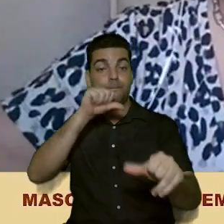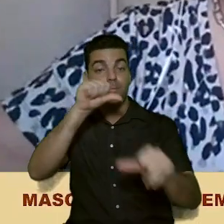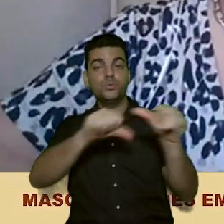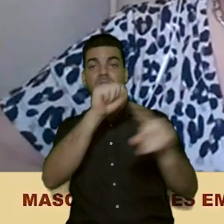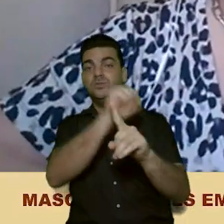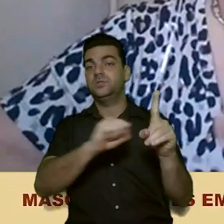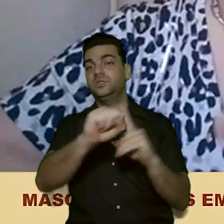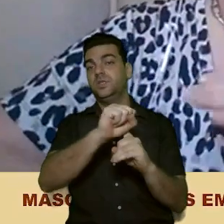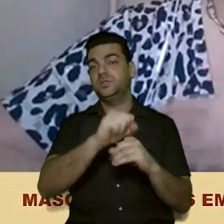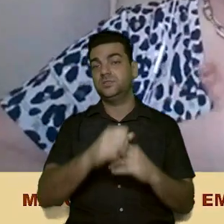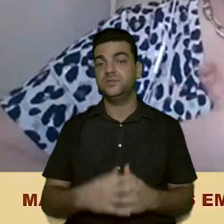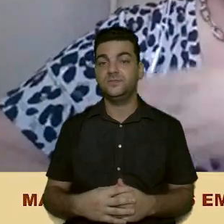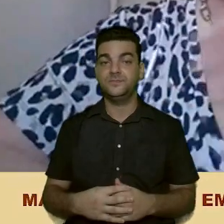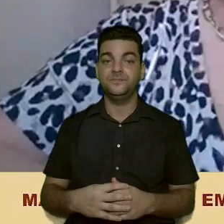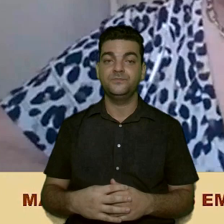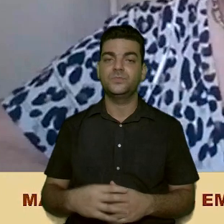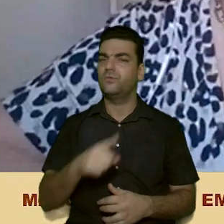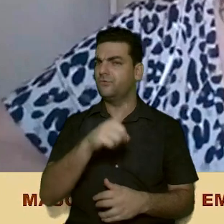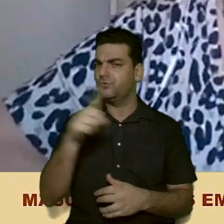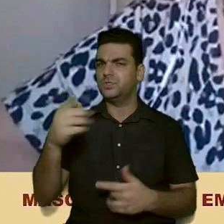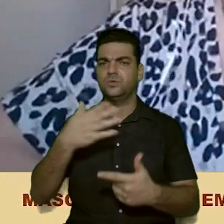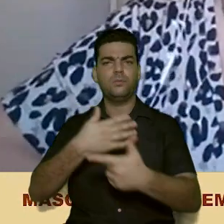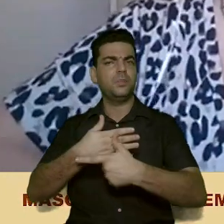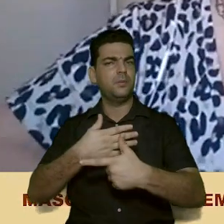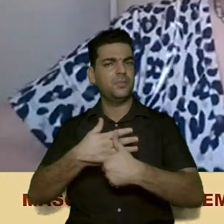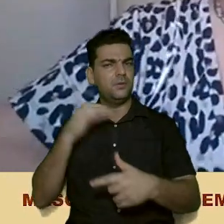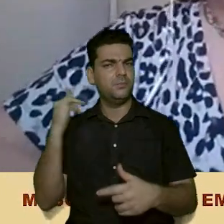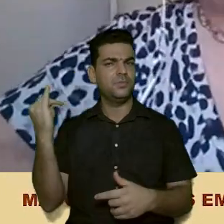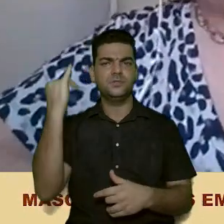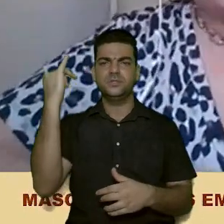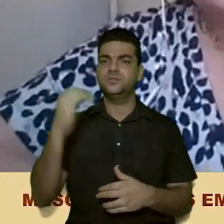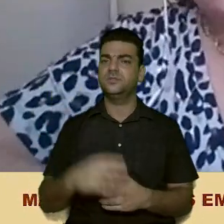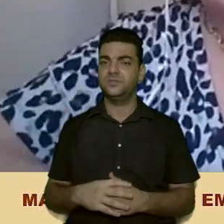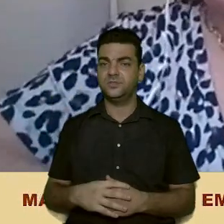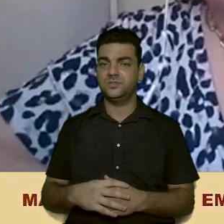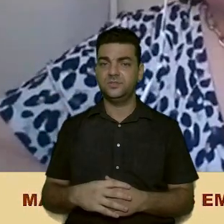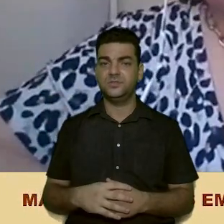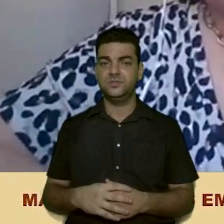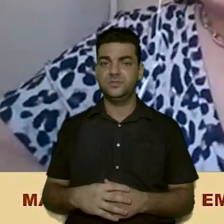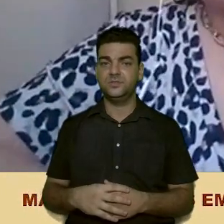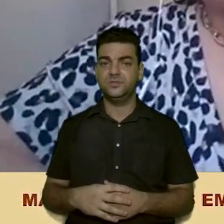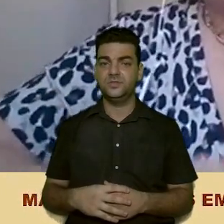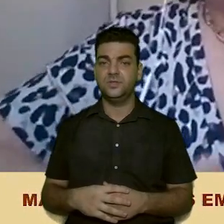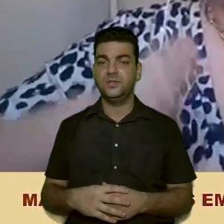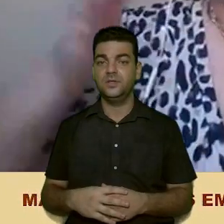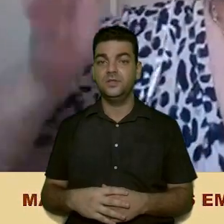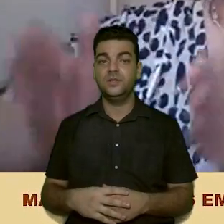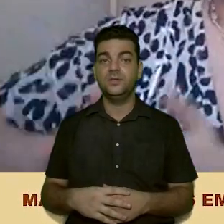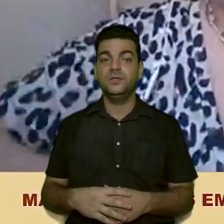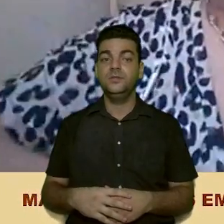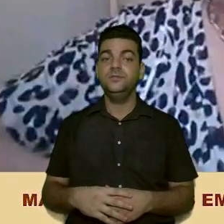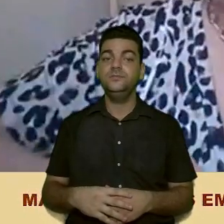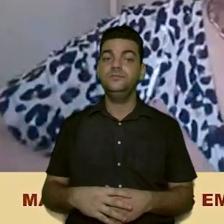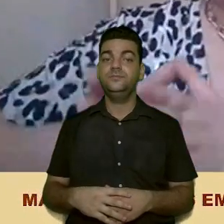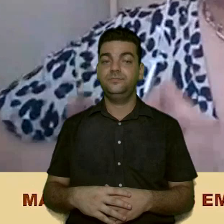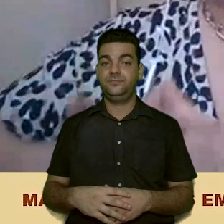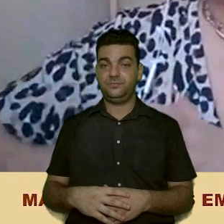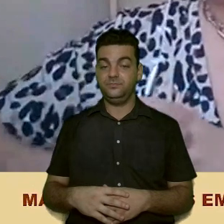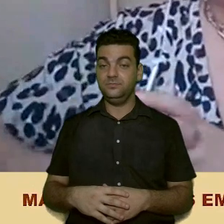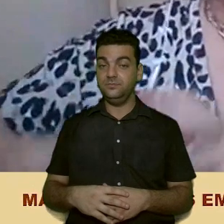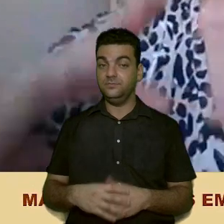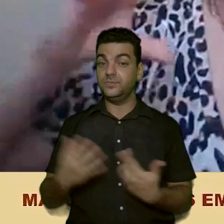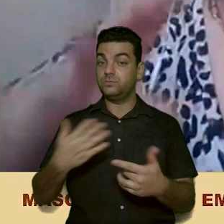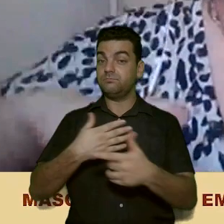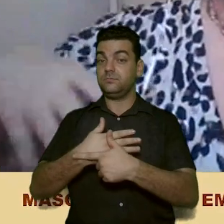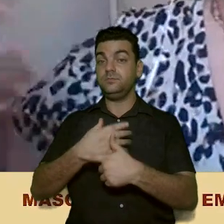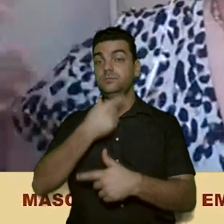social. Então, vocês têm um papel fundamental, não é protagonista, Isso é uma coisa muito importante. O papel dos homens é um